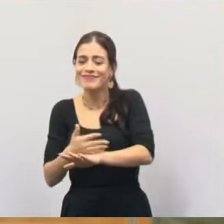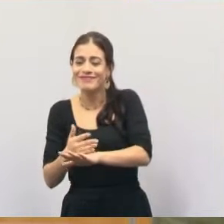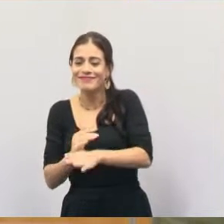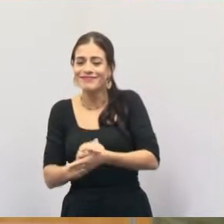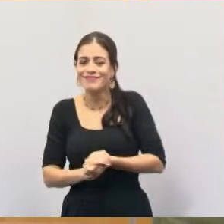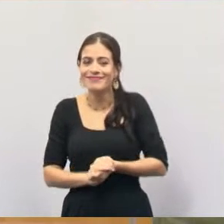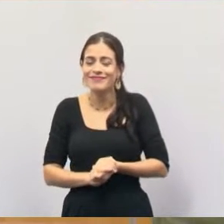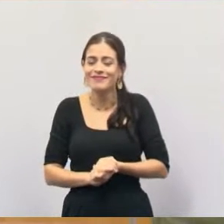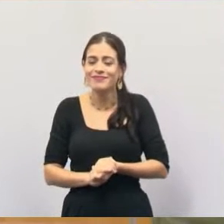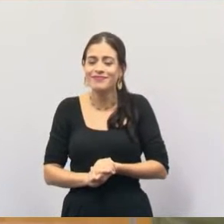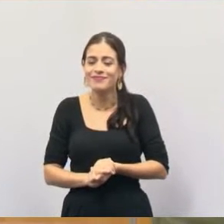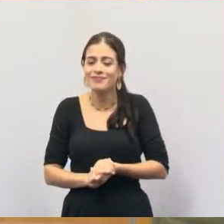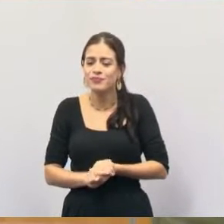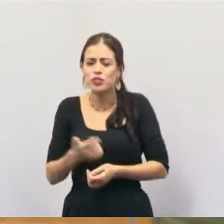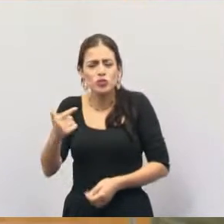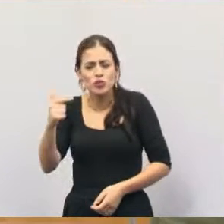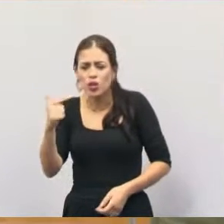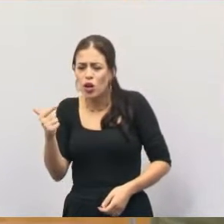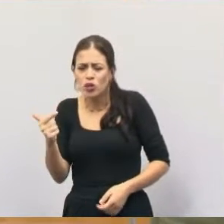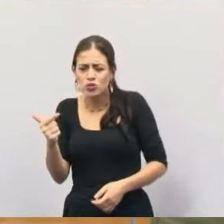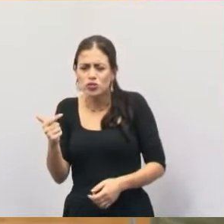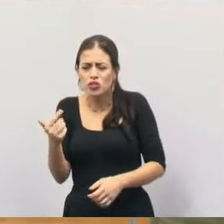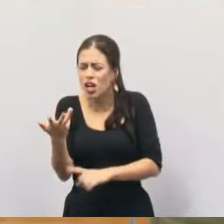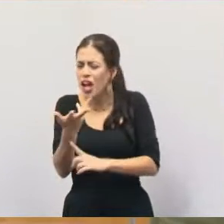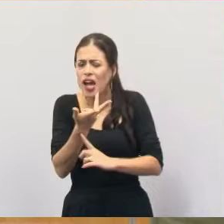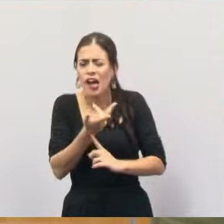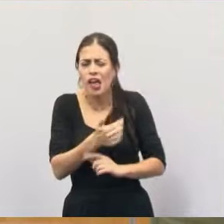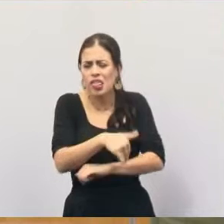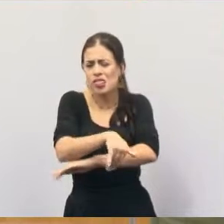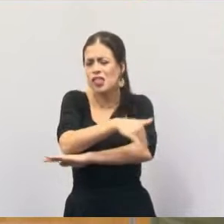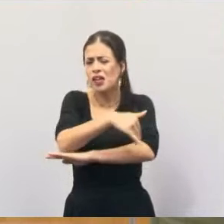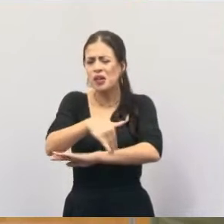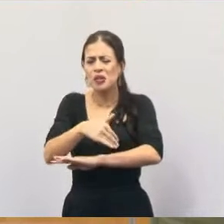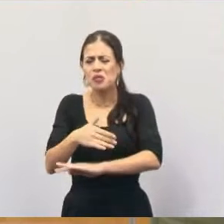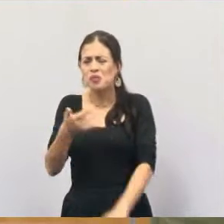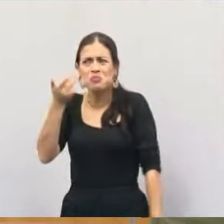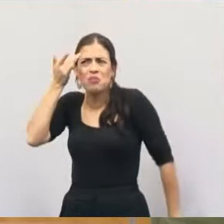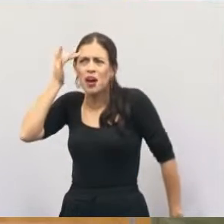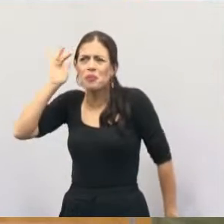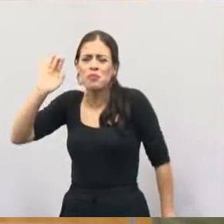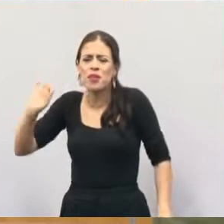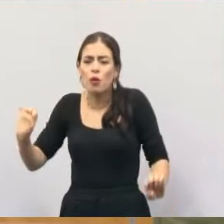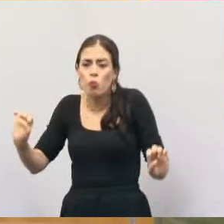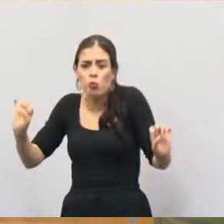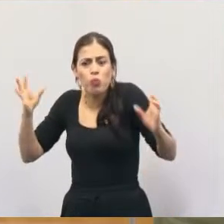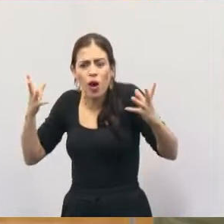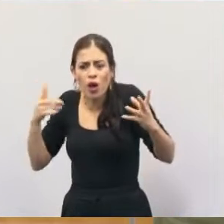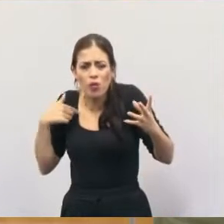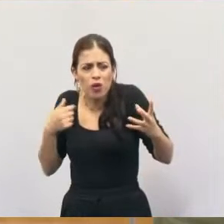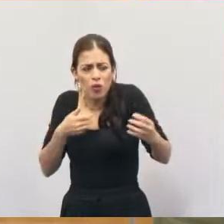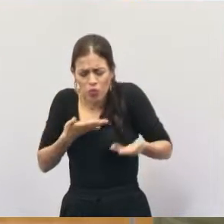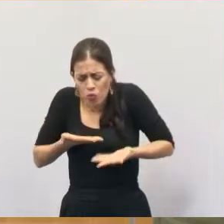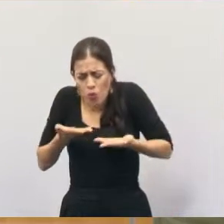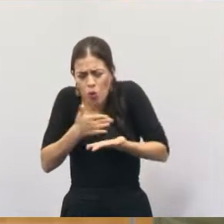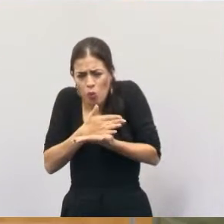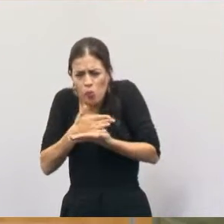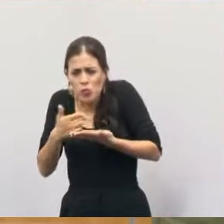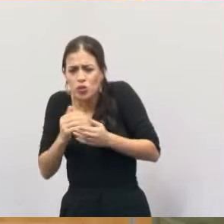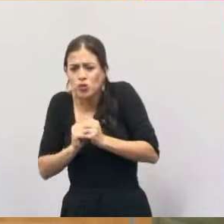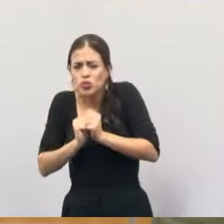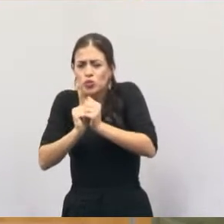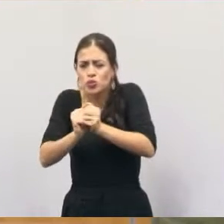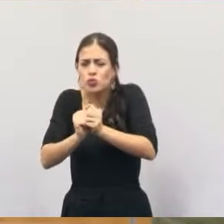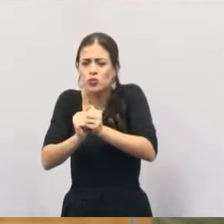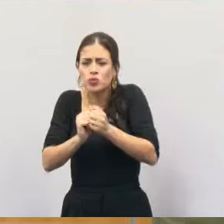rua, para a rua, e nem tinha noção de quanto era revolucionário aquilo que eu estava começando junto